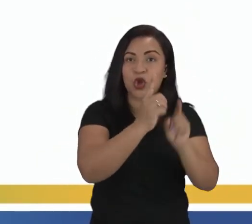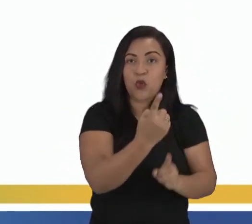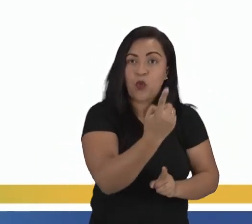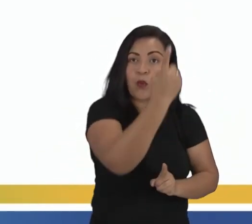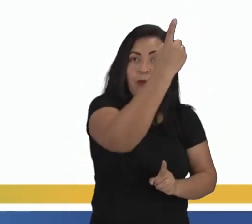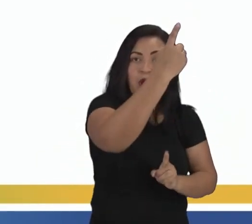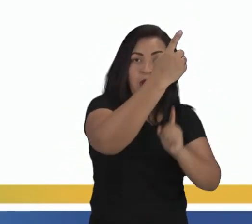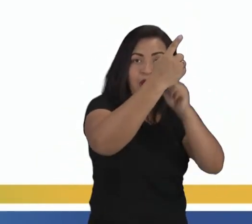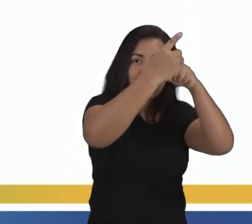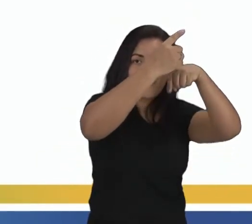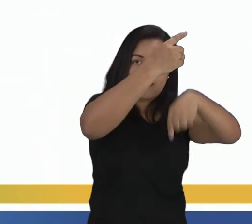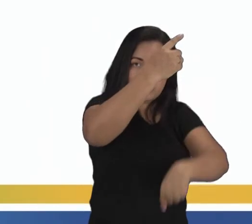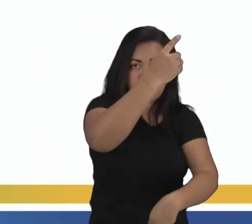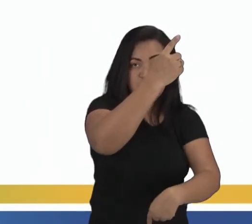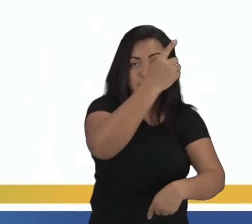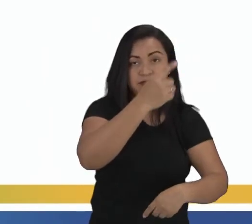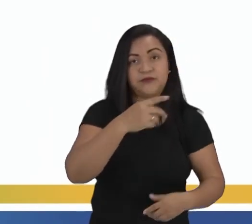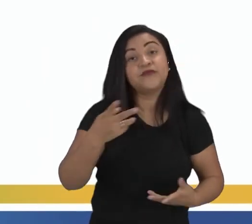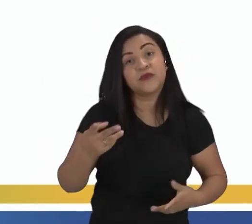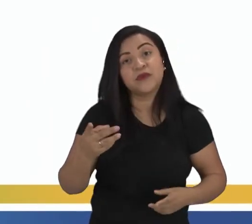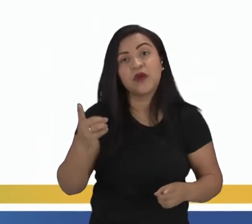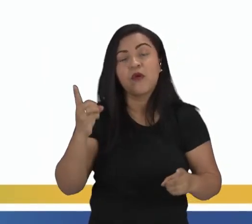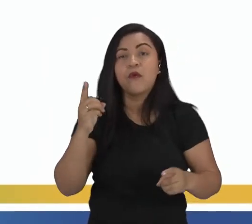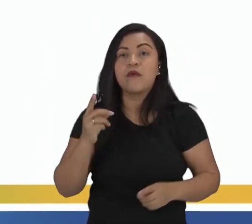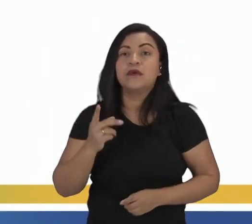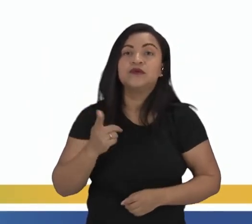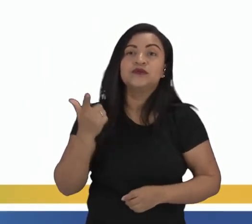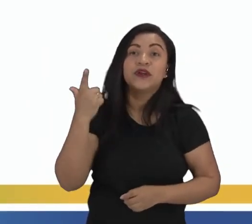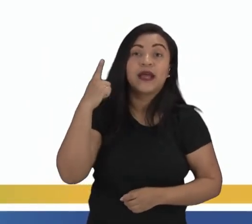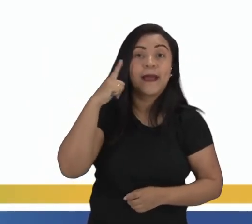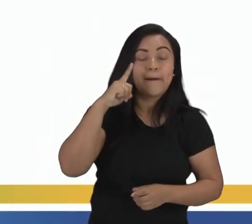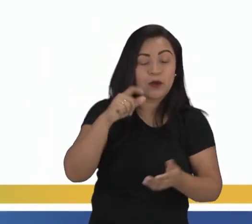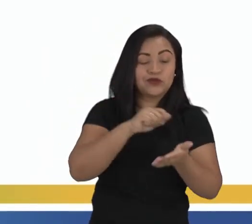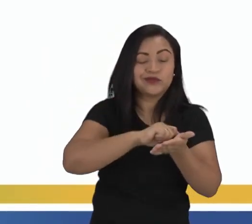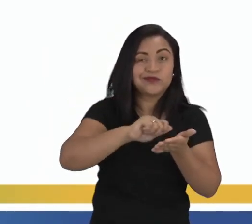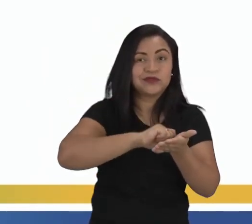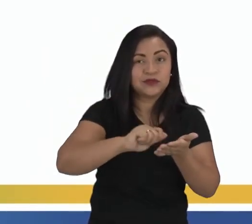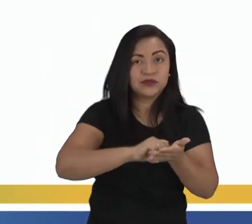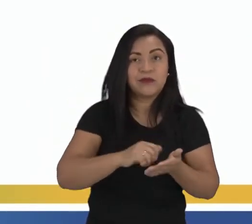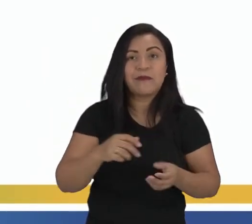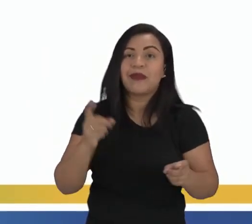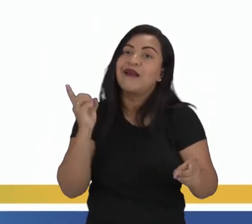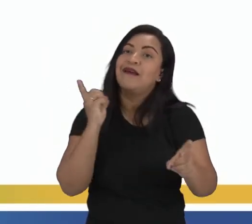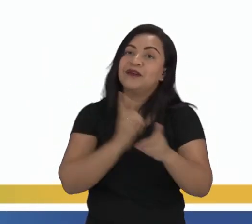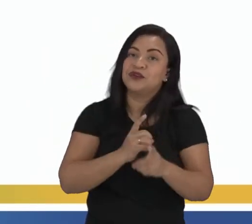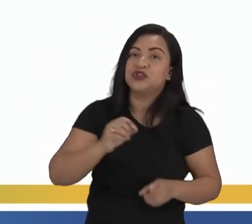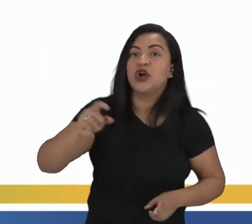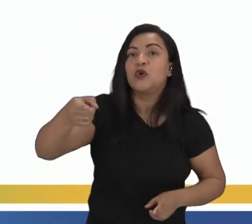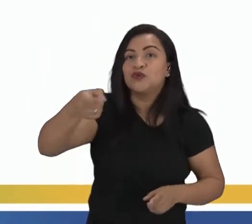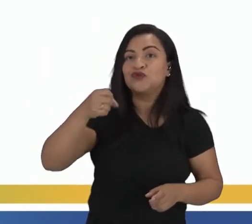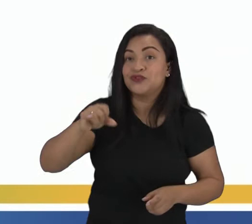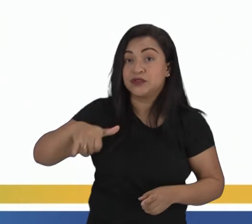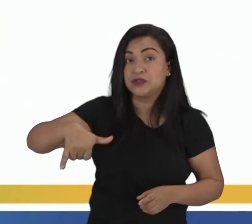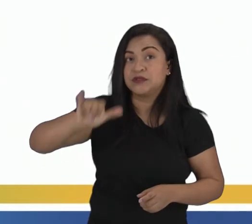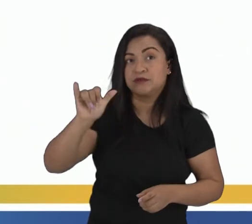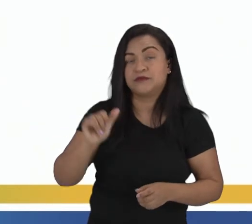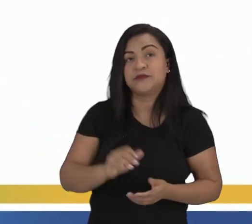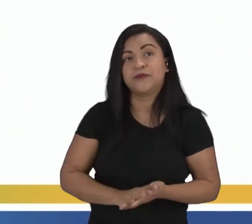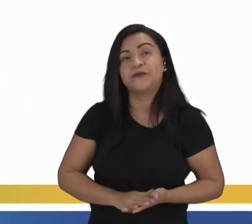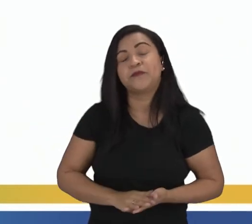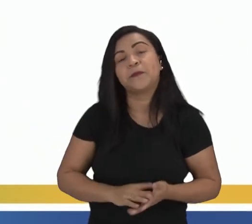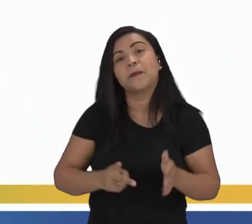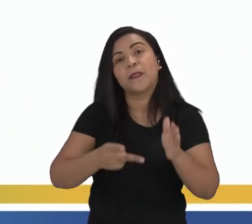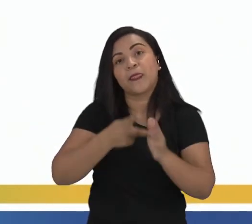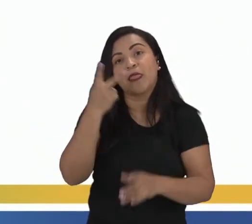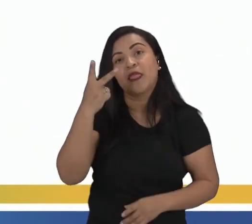pena fazer aí a decomposição, achar a sua componente X e a sua componente Y. Seguindo as dicas, aplique